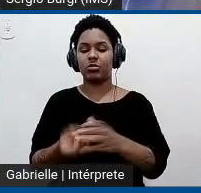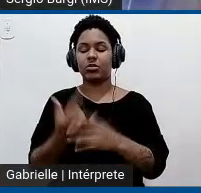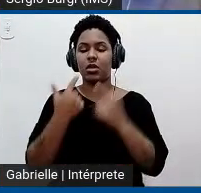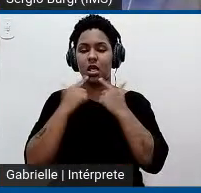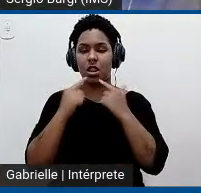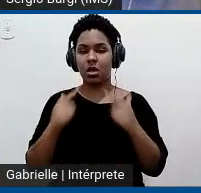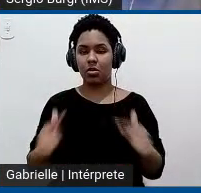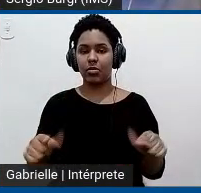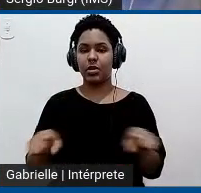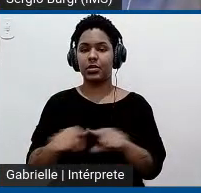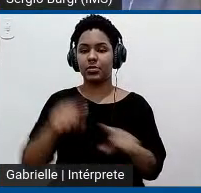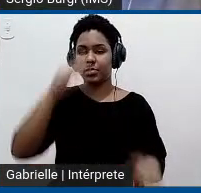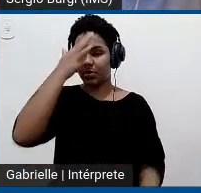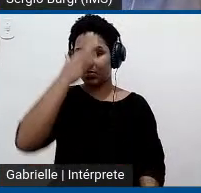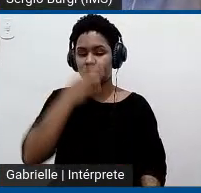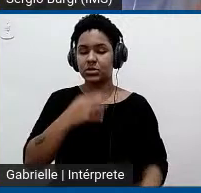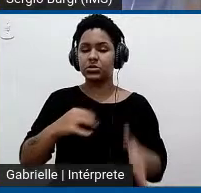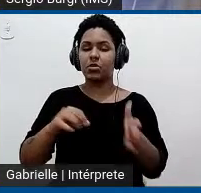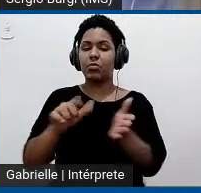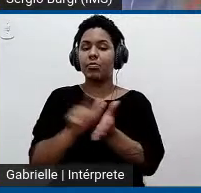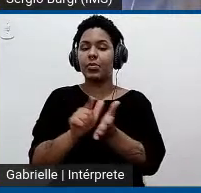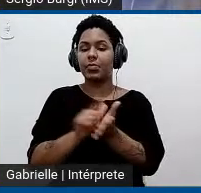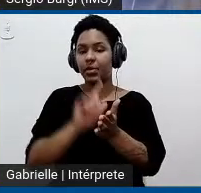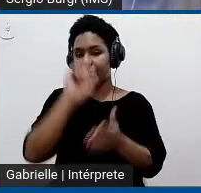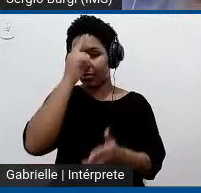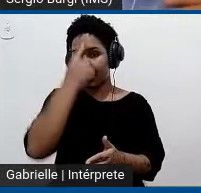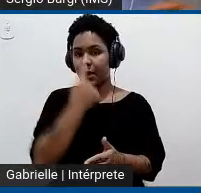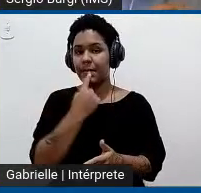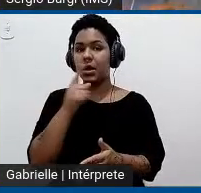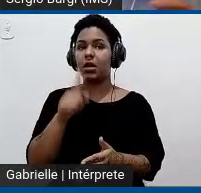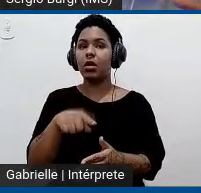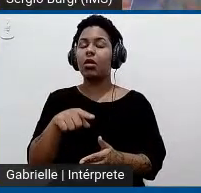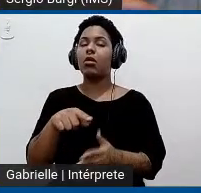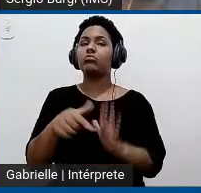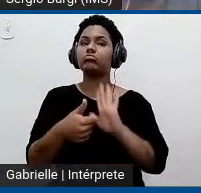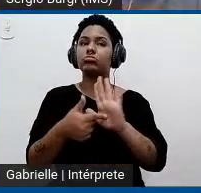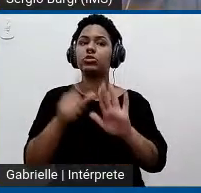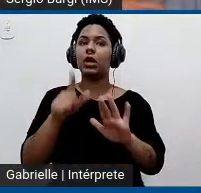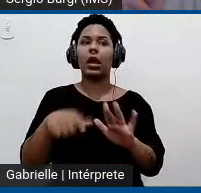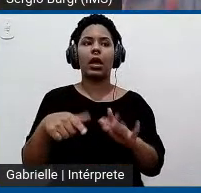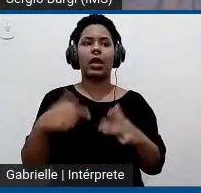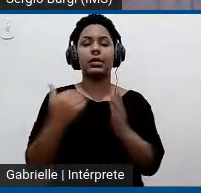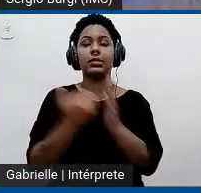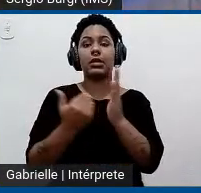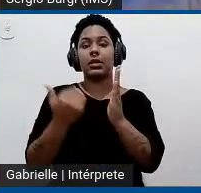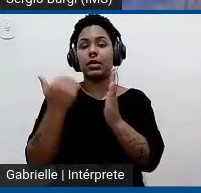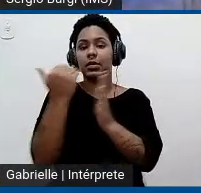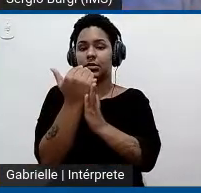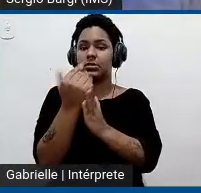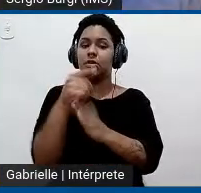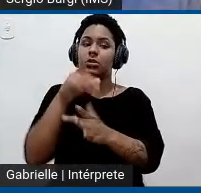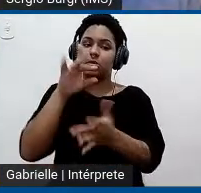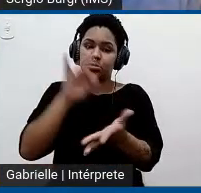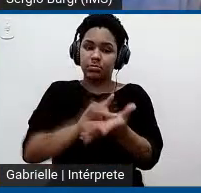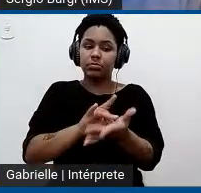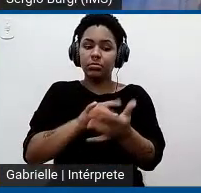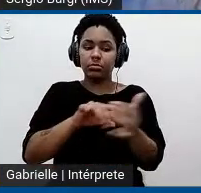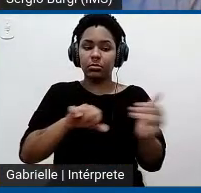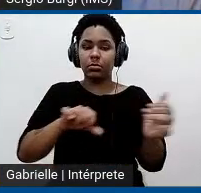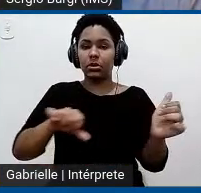compreensão do papel da imagem, ele se dá de uma maneira muito intensa, ele realmente transfere toda a sua